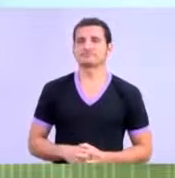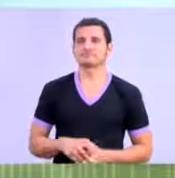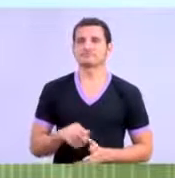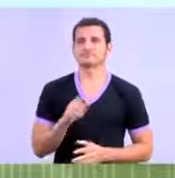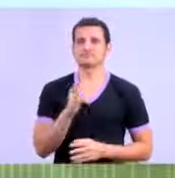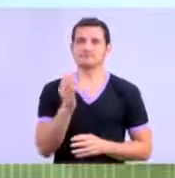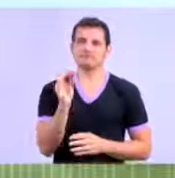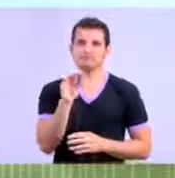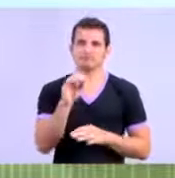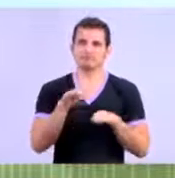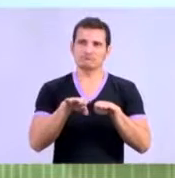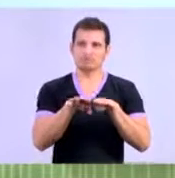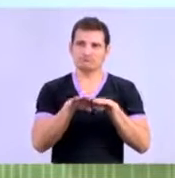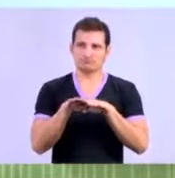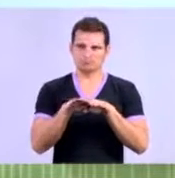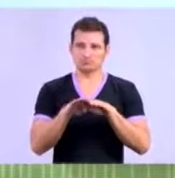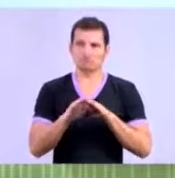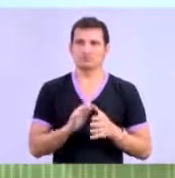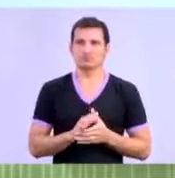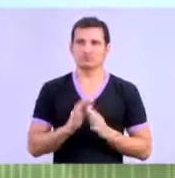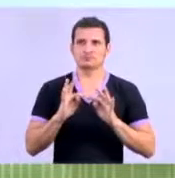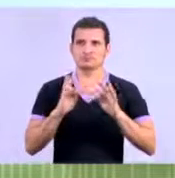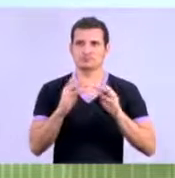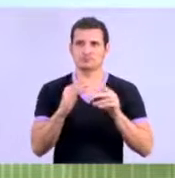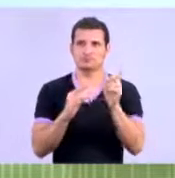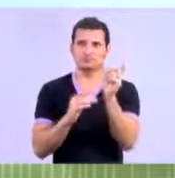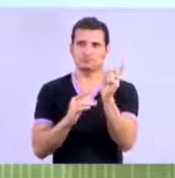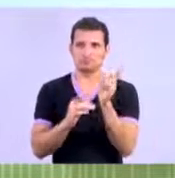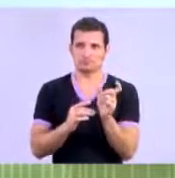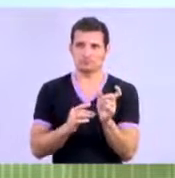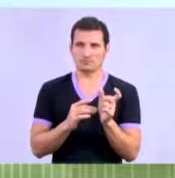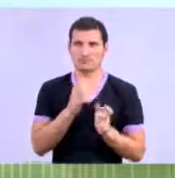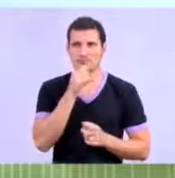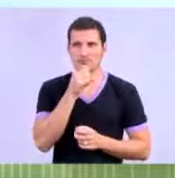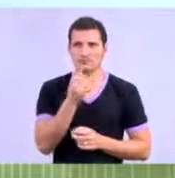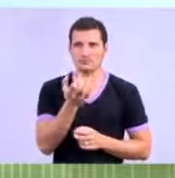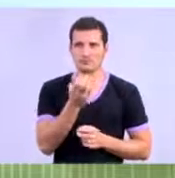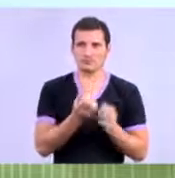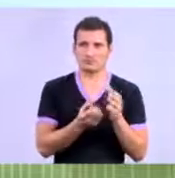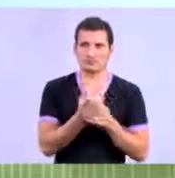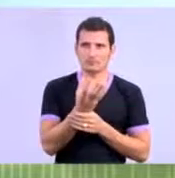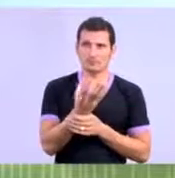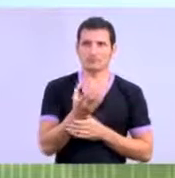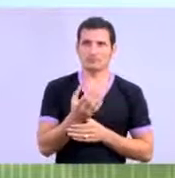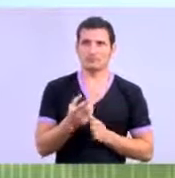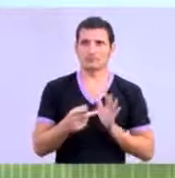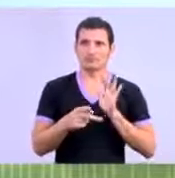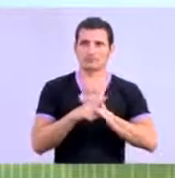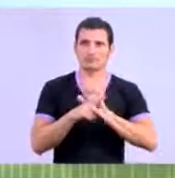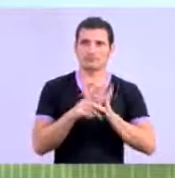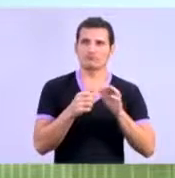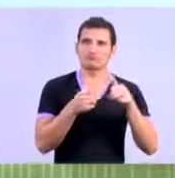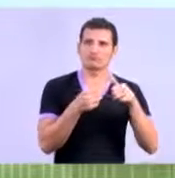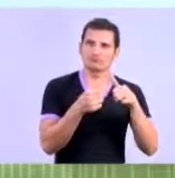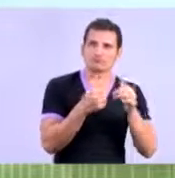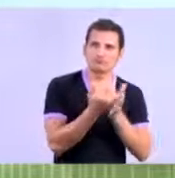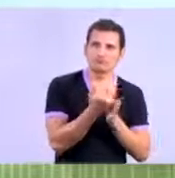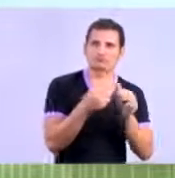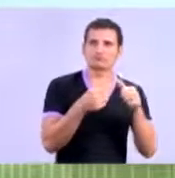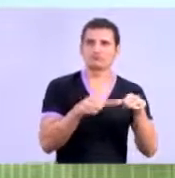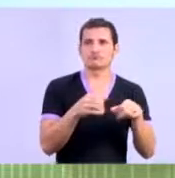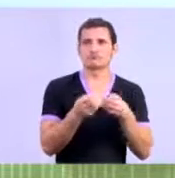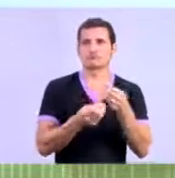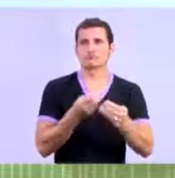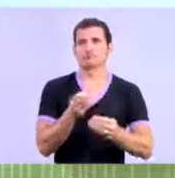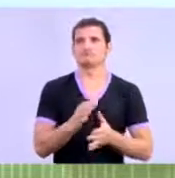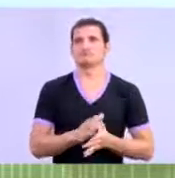valor padrão em todos os atributos. Mas se eu quiser criar o meu próprio estado inicial, então, gente, olha